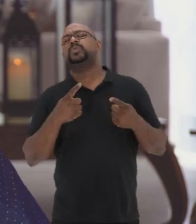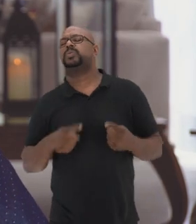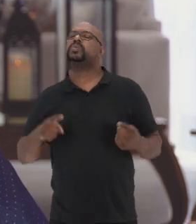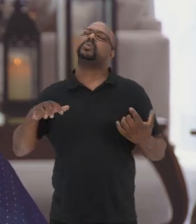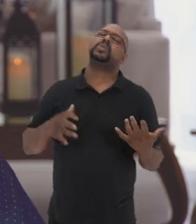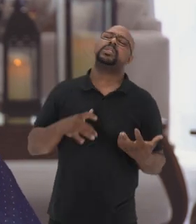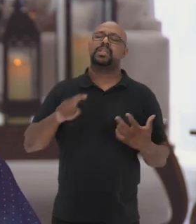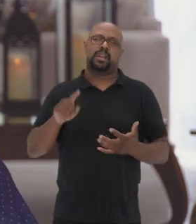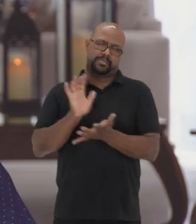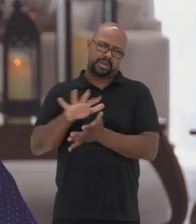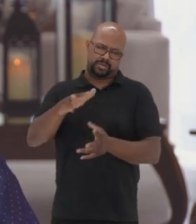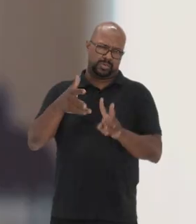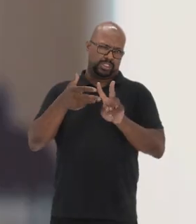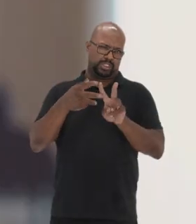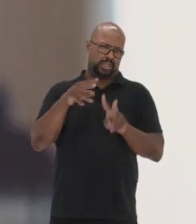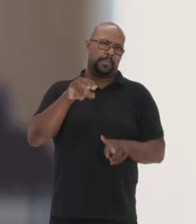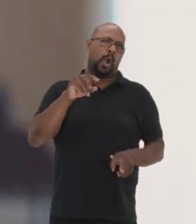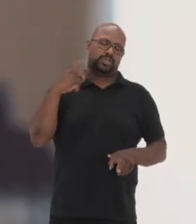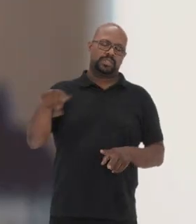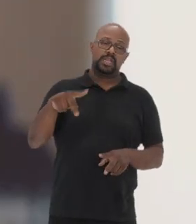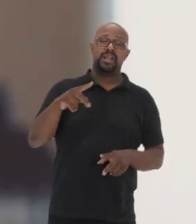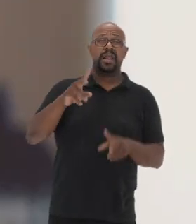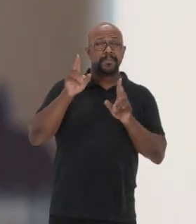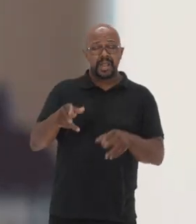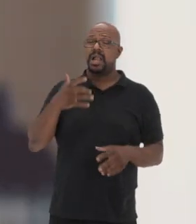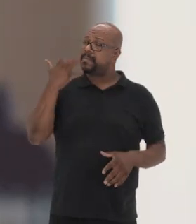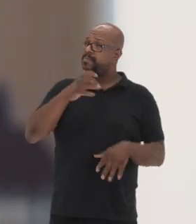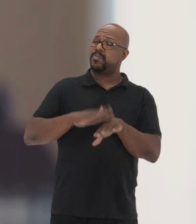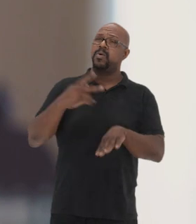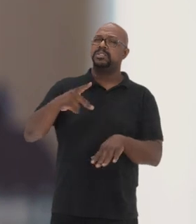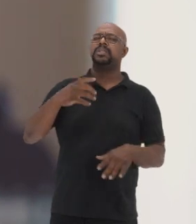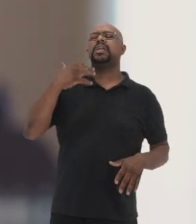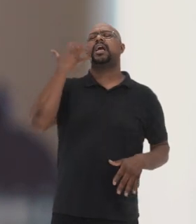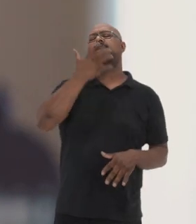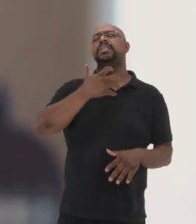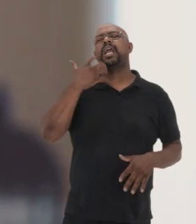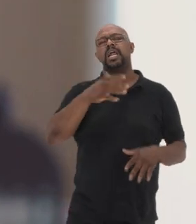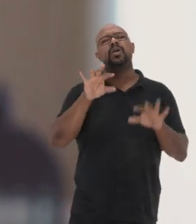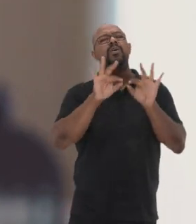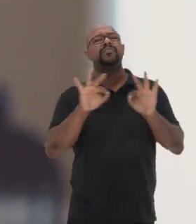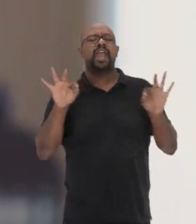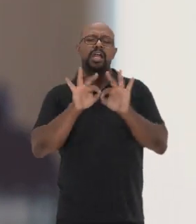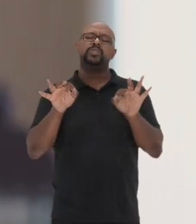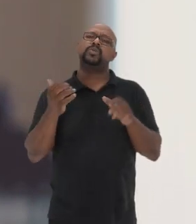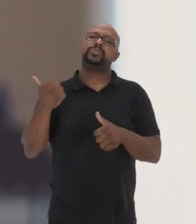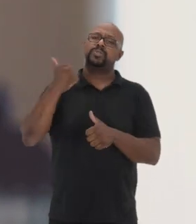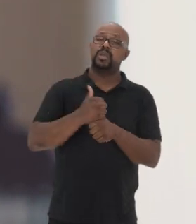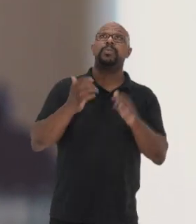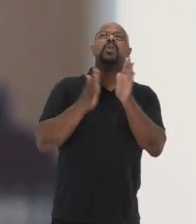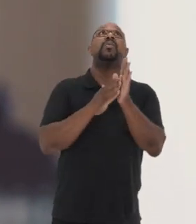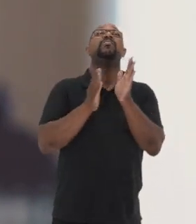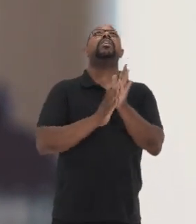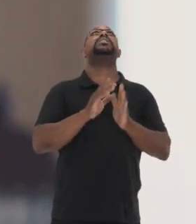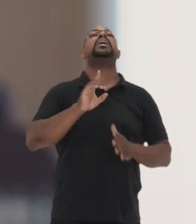negros no caso dos indígenas com sua própria música e Cantares com os versos substituídos por louvores